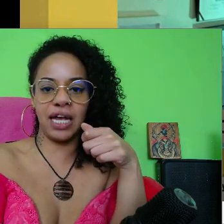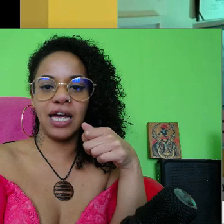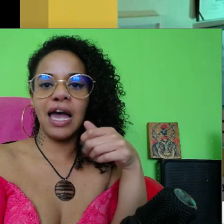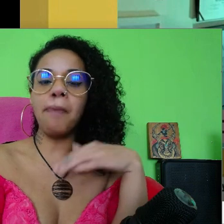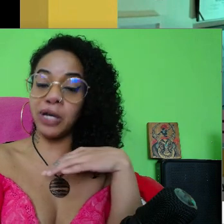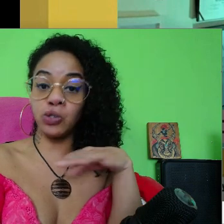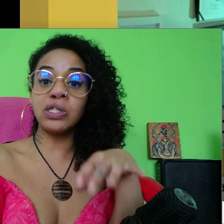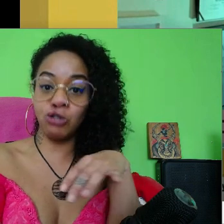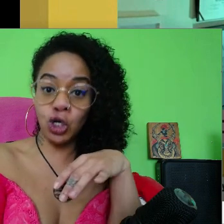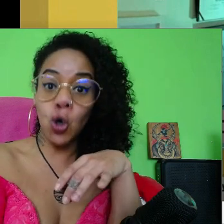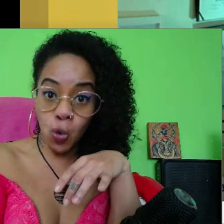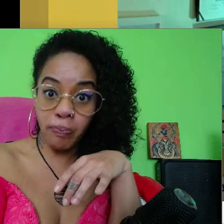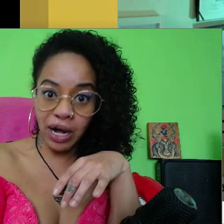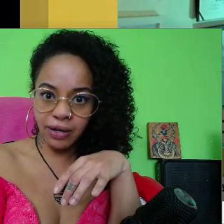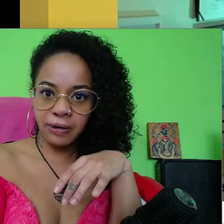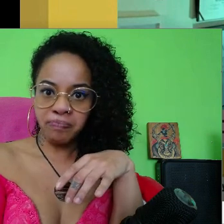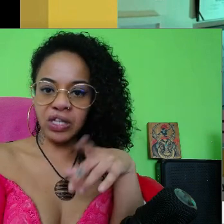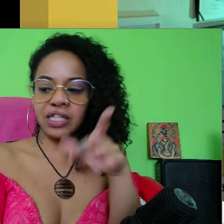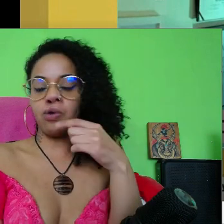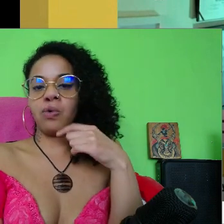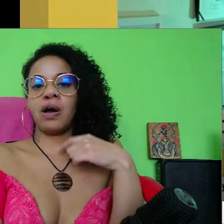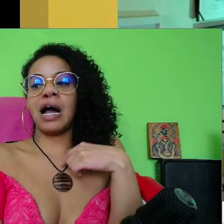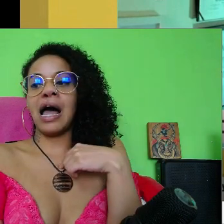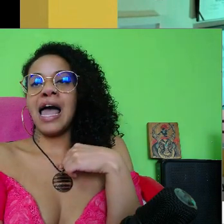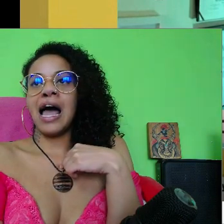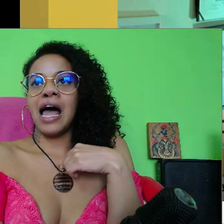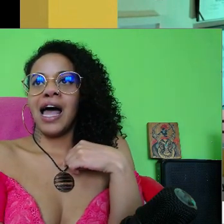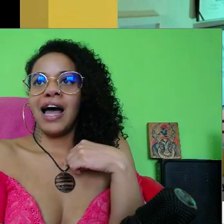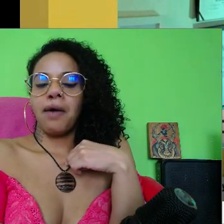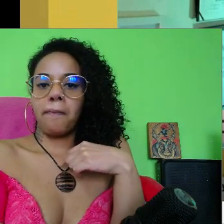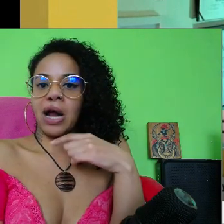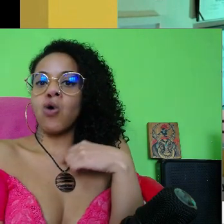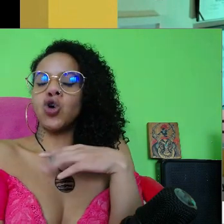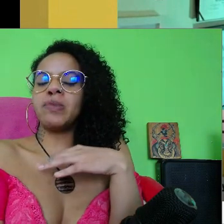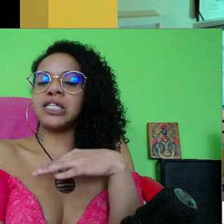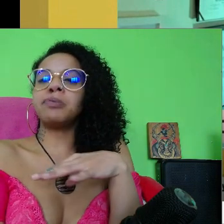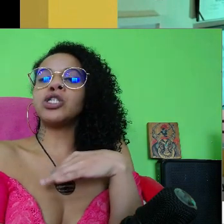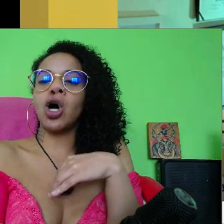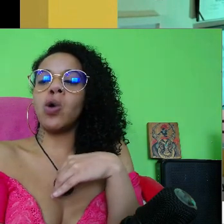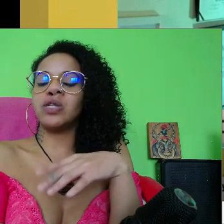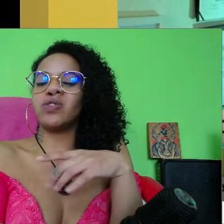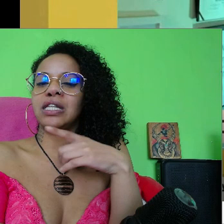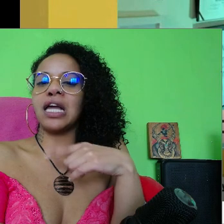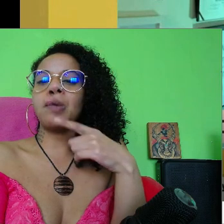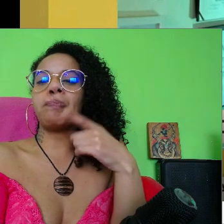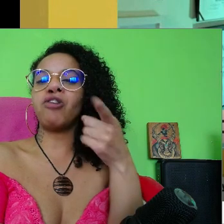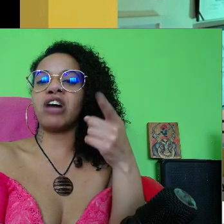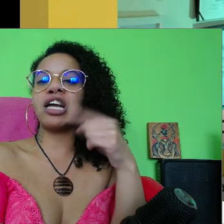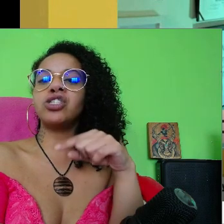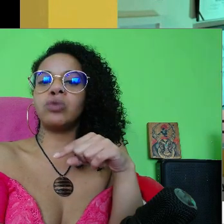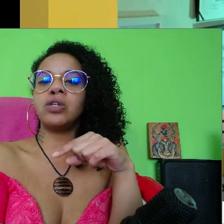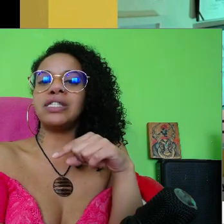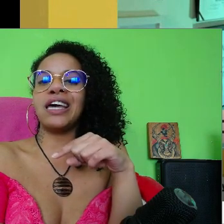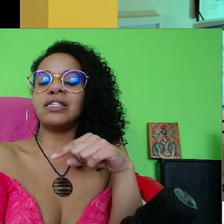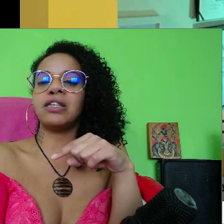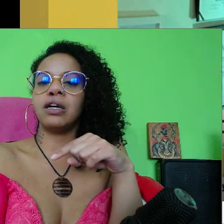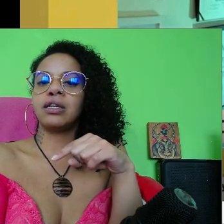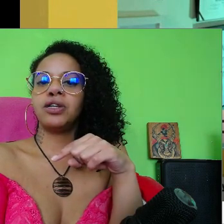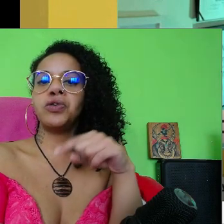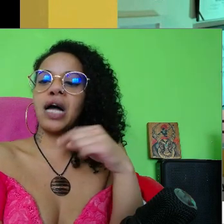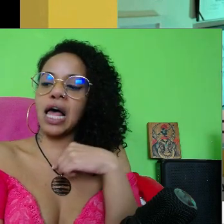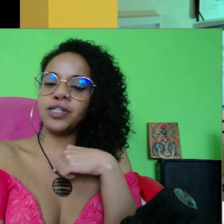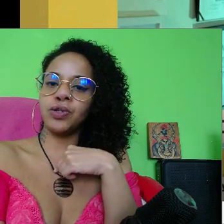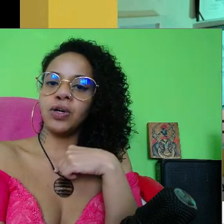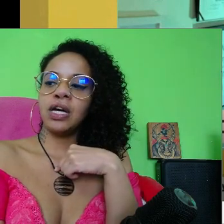cu dos outros né é presunção de culpa então para algumas pessoas você tem que provar a sua inocência